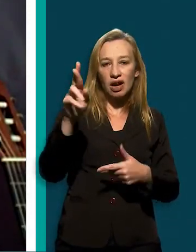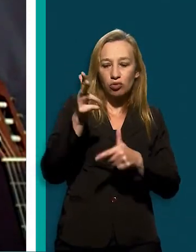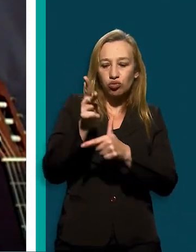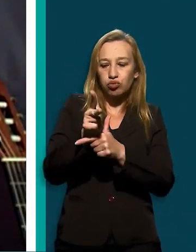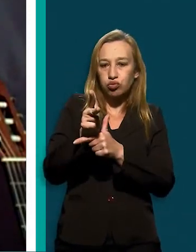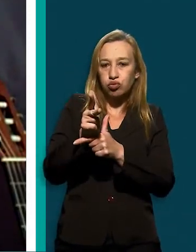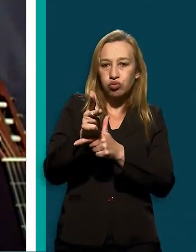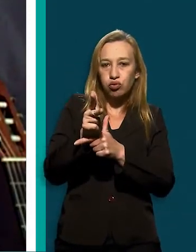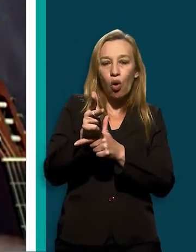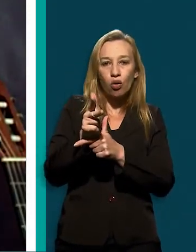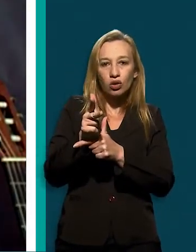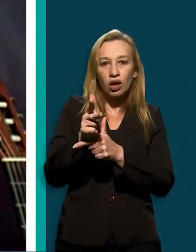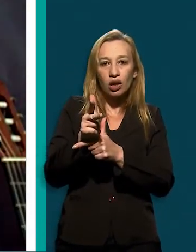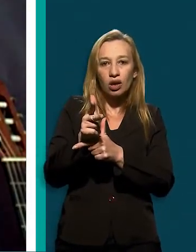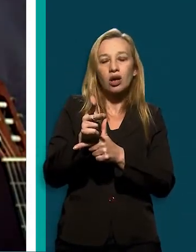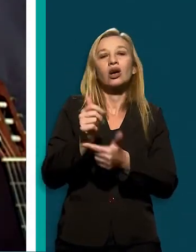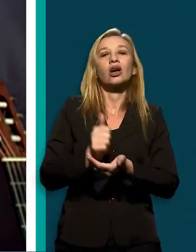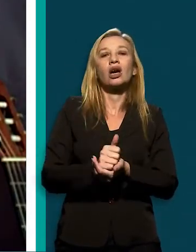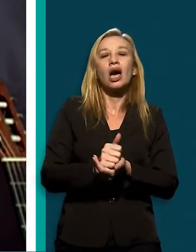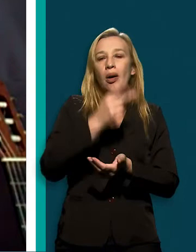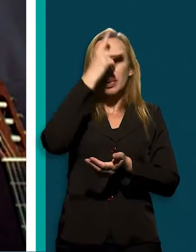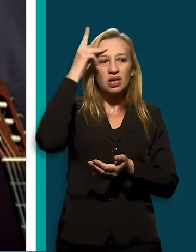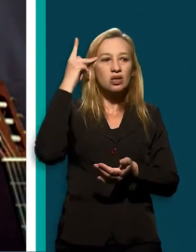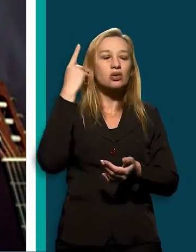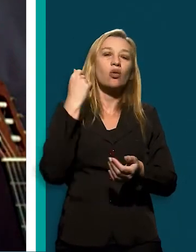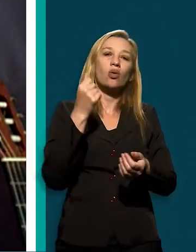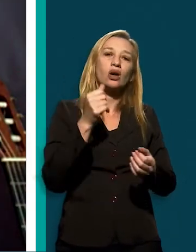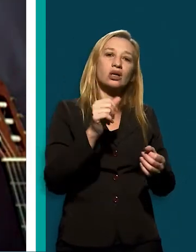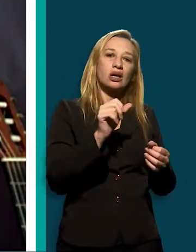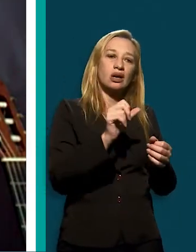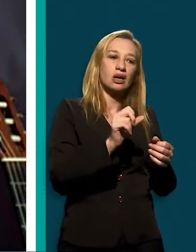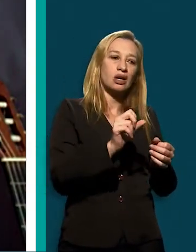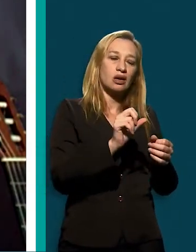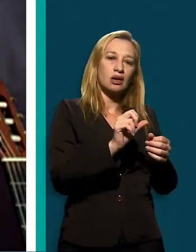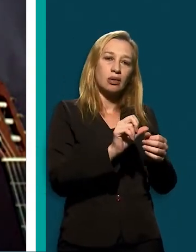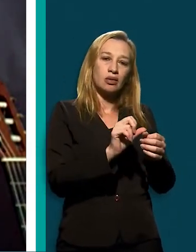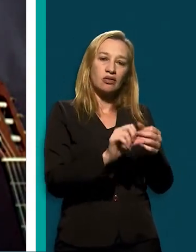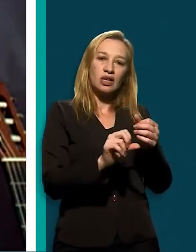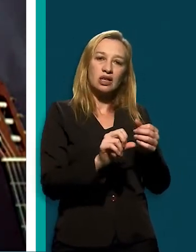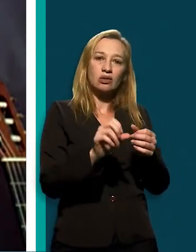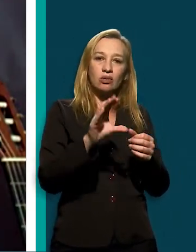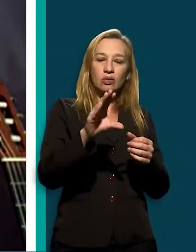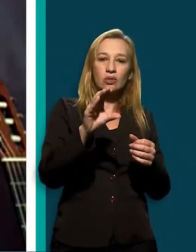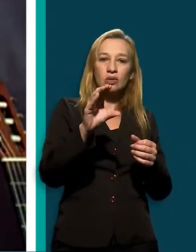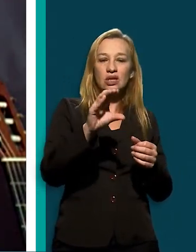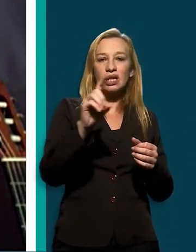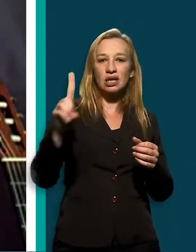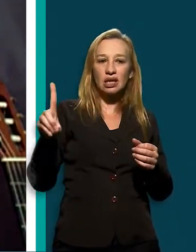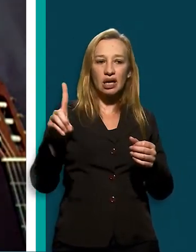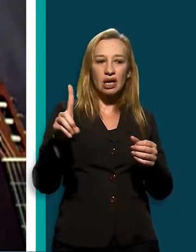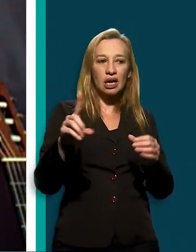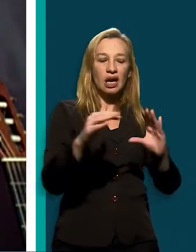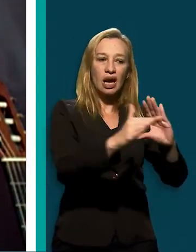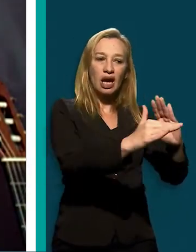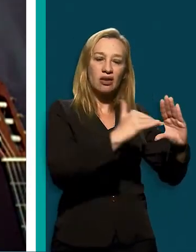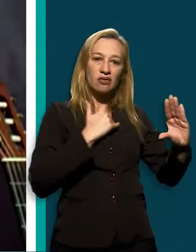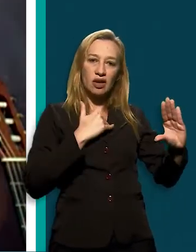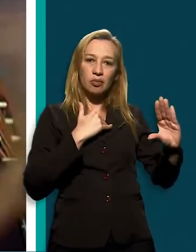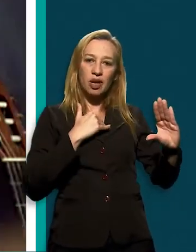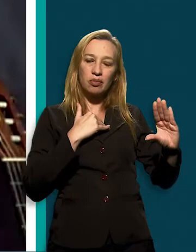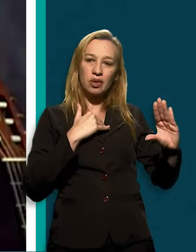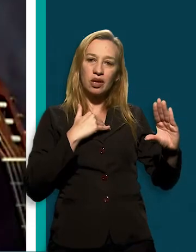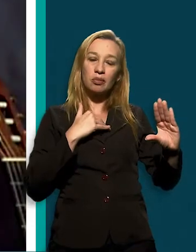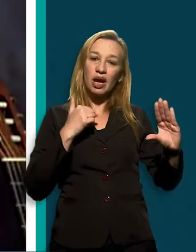Então, por exemplo, alguém está fazendo um CD e às vezes me liga, poxa, grava esse instrumento para mim. Aí eu gravo da minha